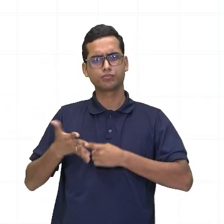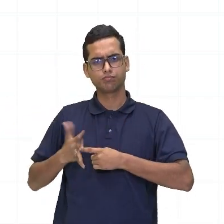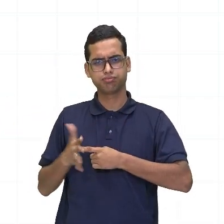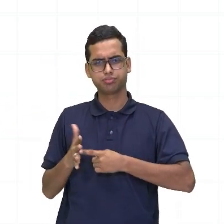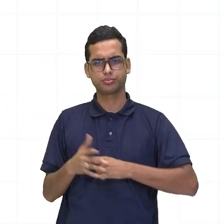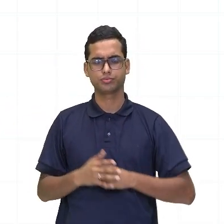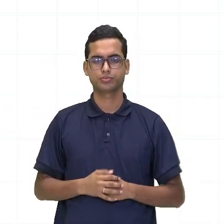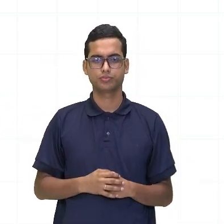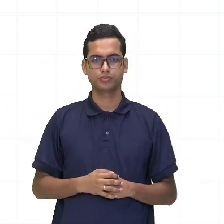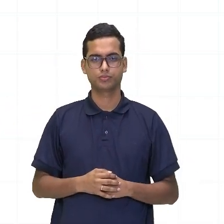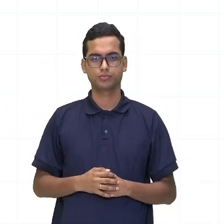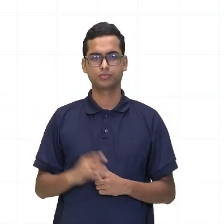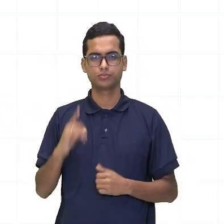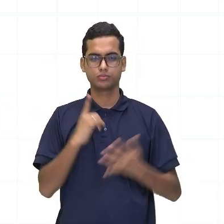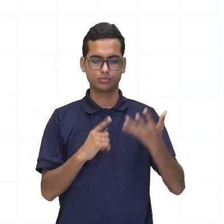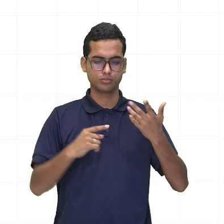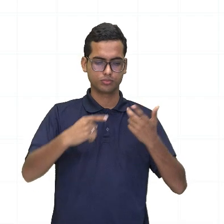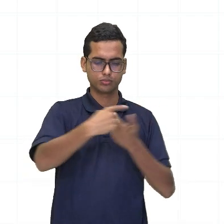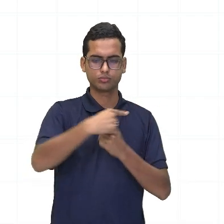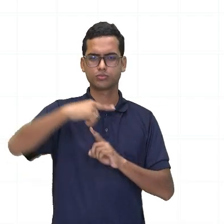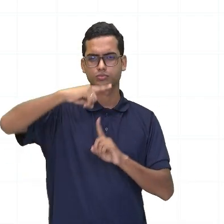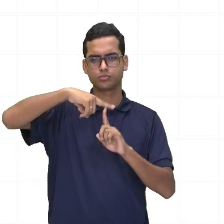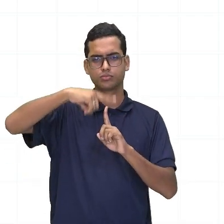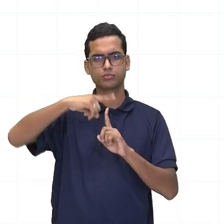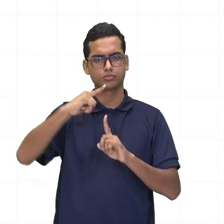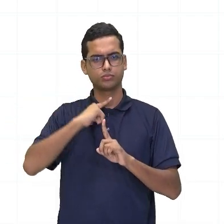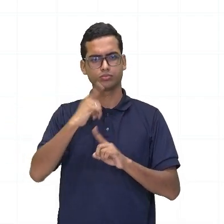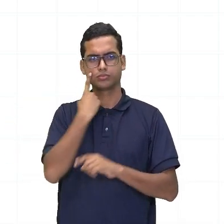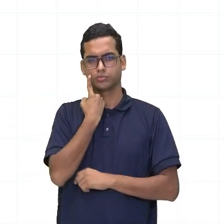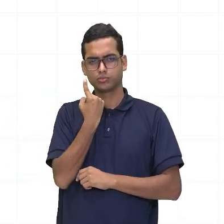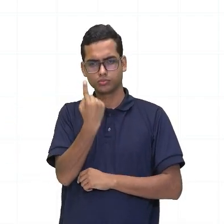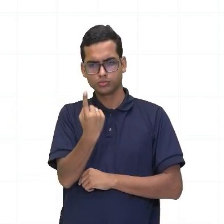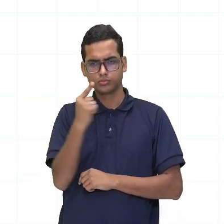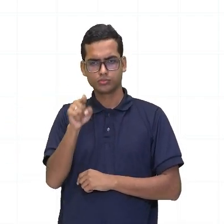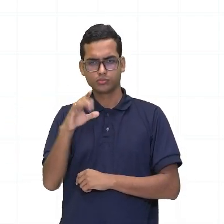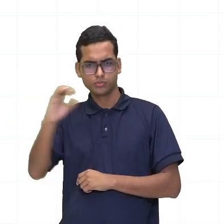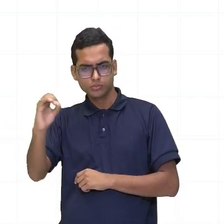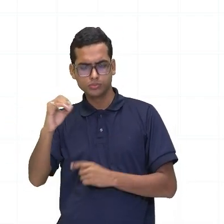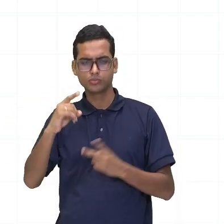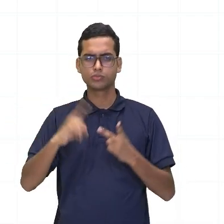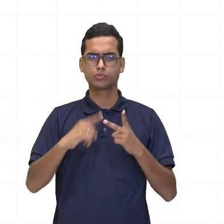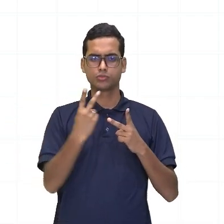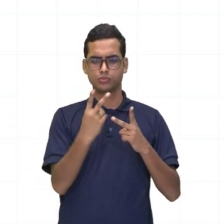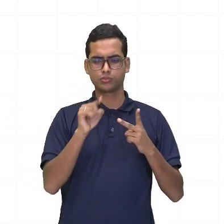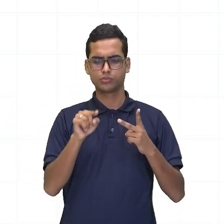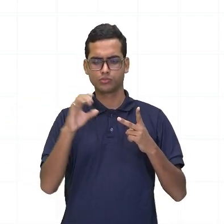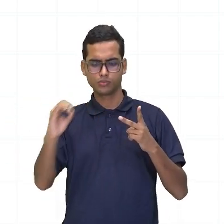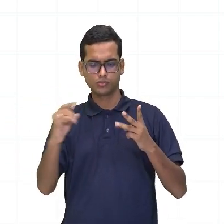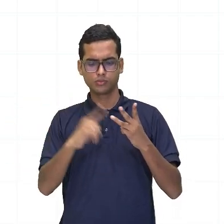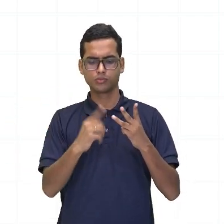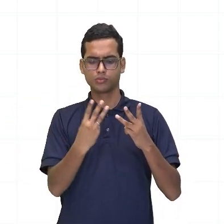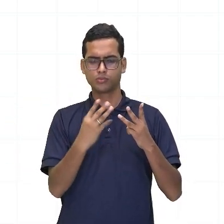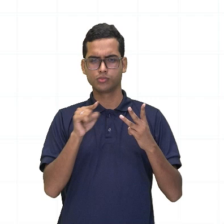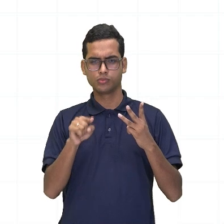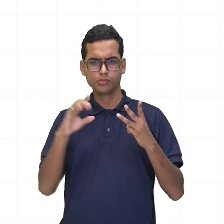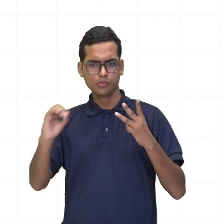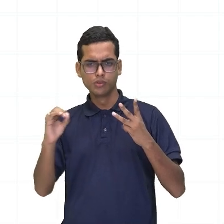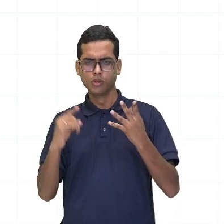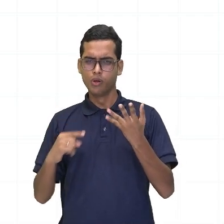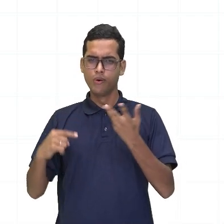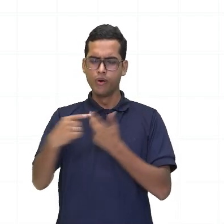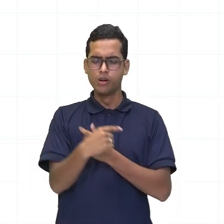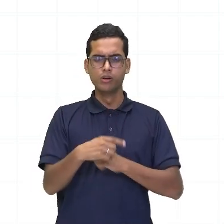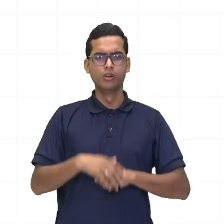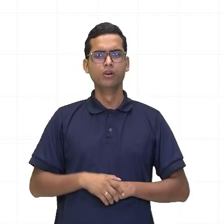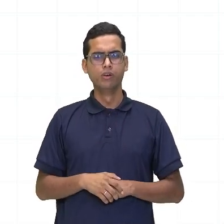aí vários tipos, pessoal. Tem aquele que é 1.0, 2.0, 3.0 e assim por diante, né? Podem